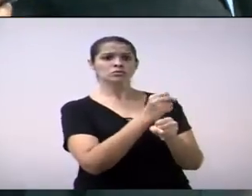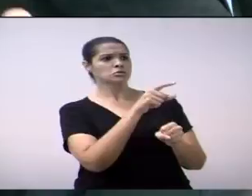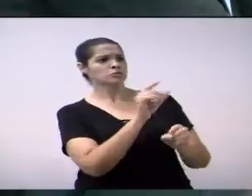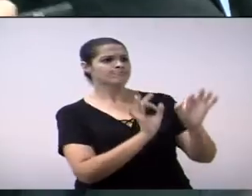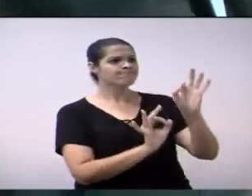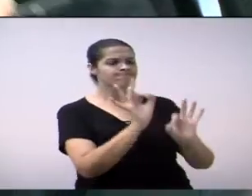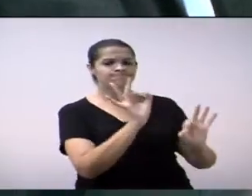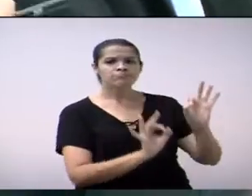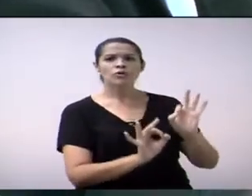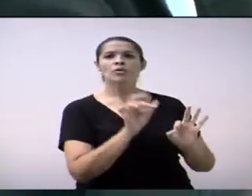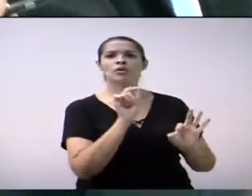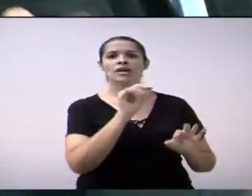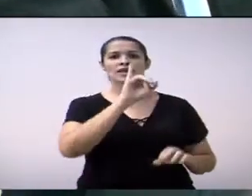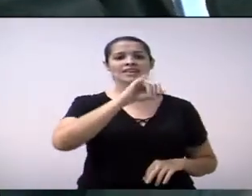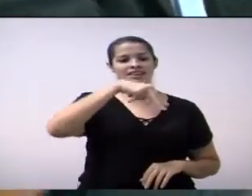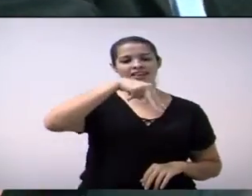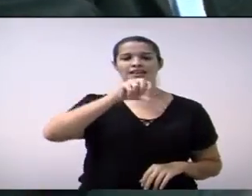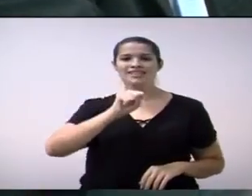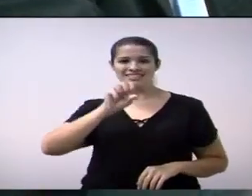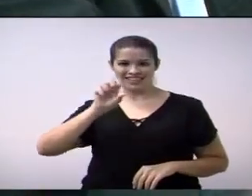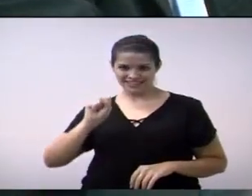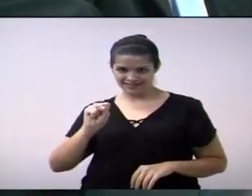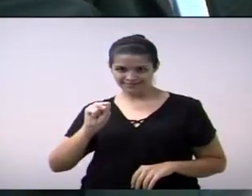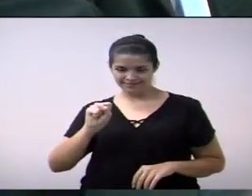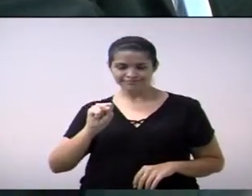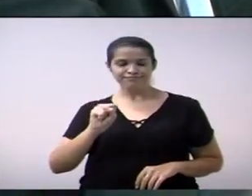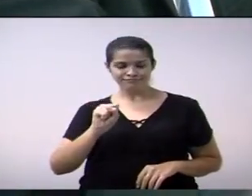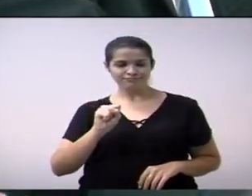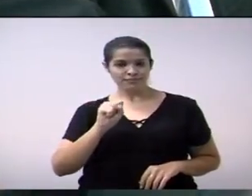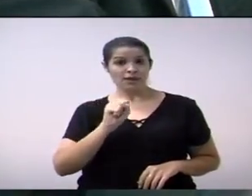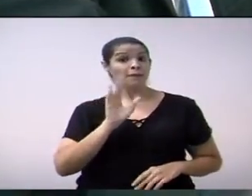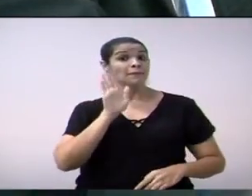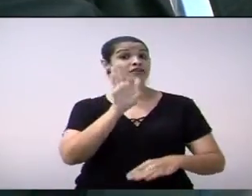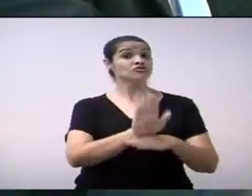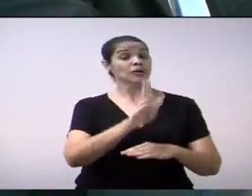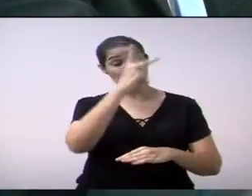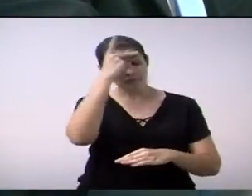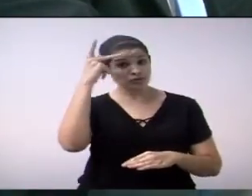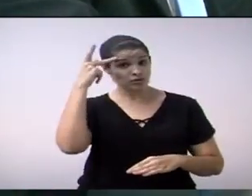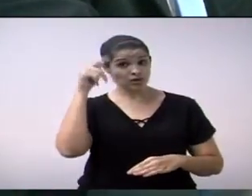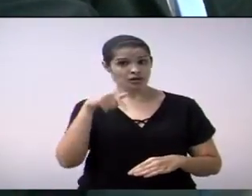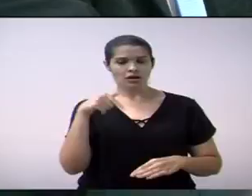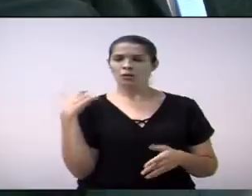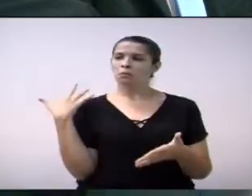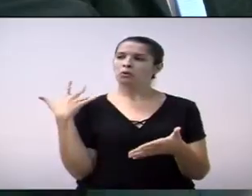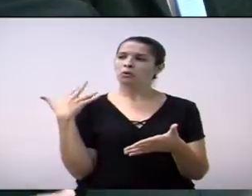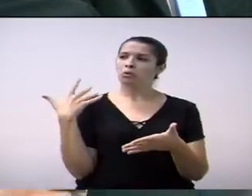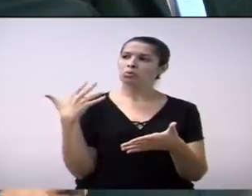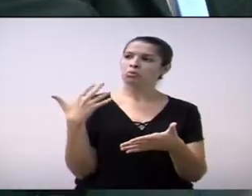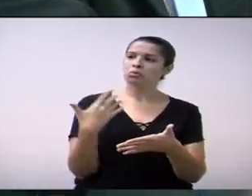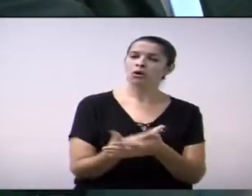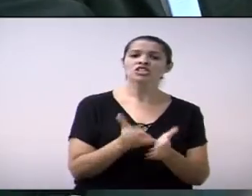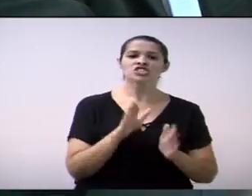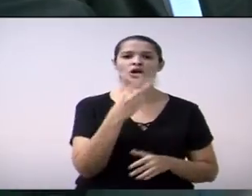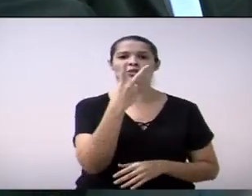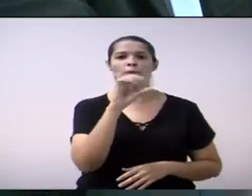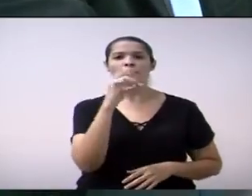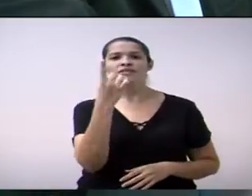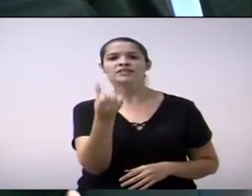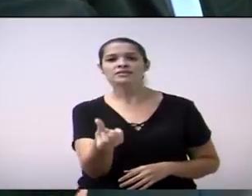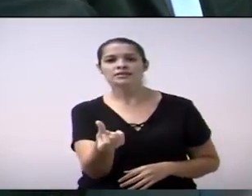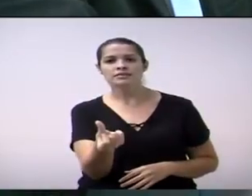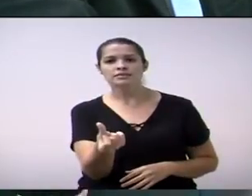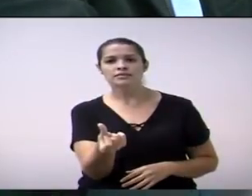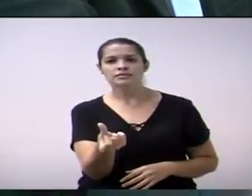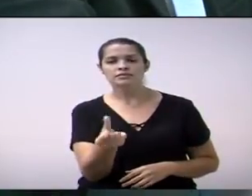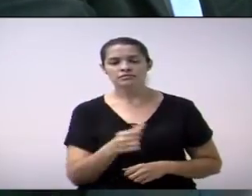poder dar um pouquinho de dignidade ao atendimento da nossa população. E nós estamos em 2016, e o INSS tinha, por